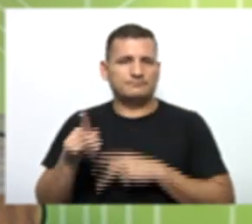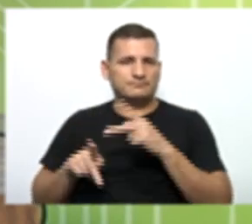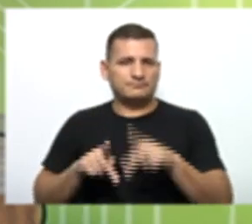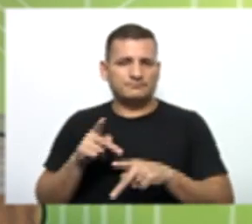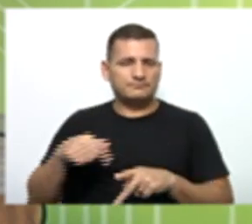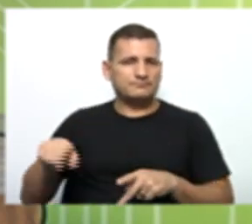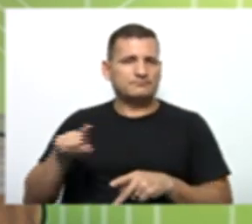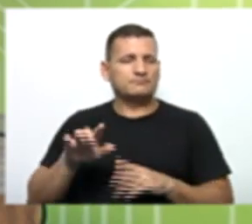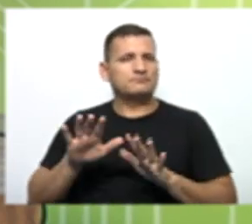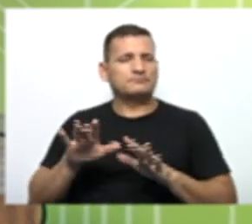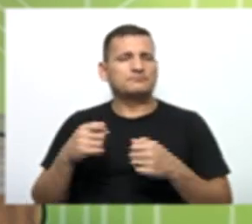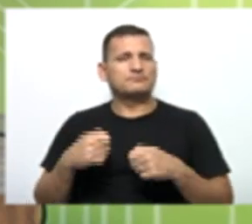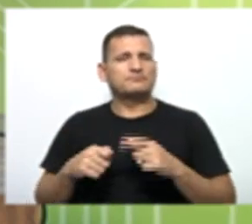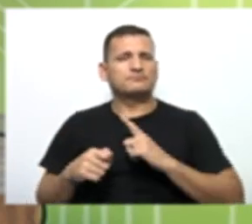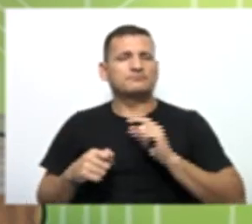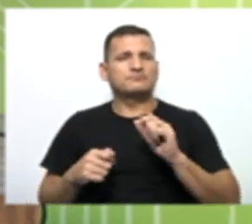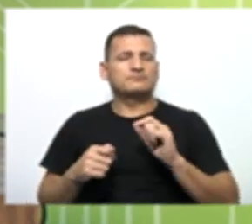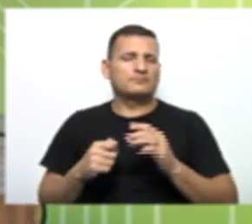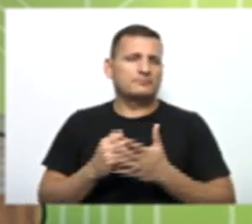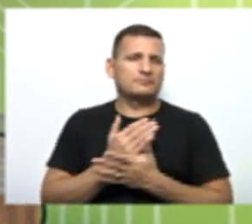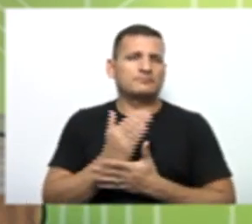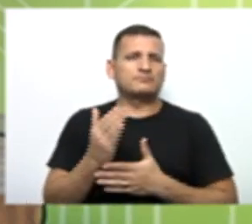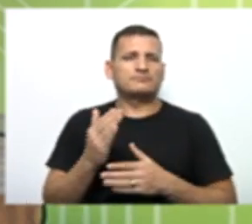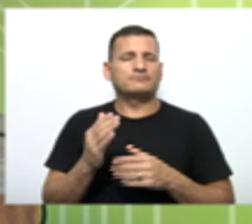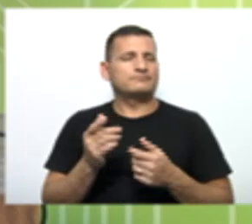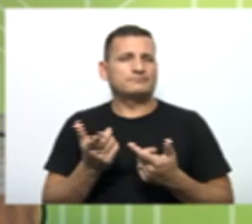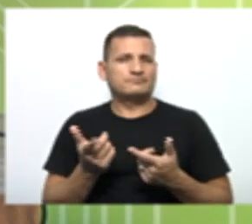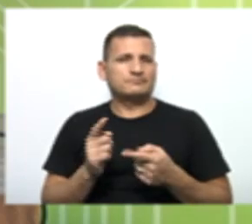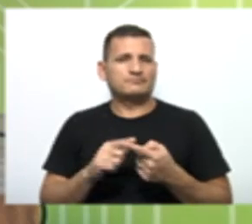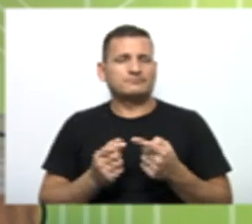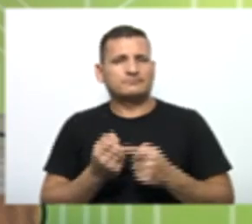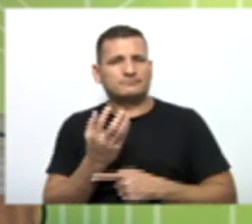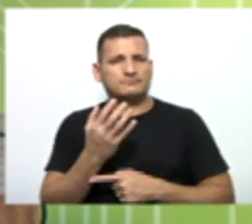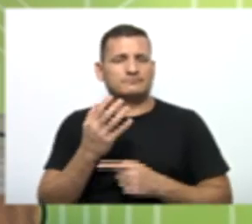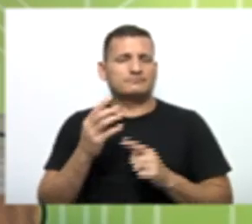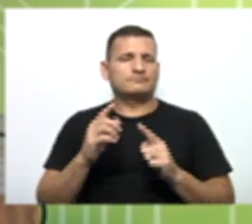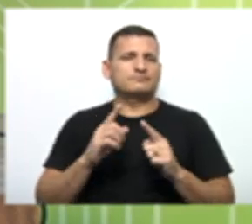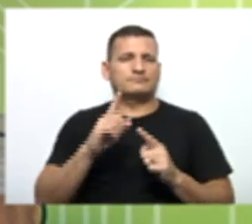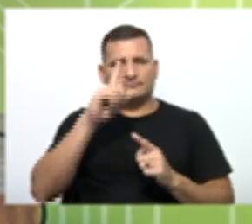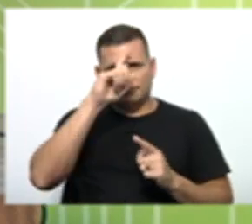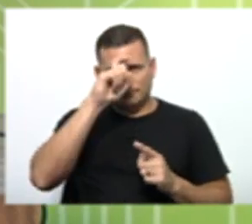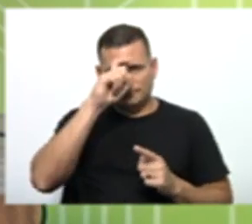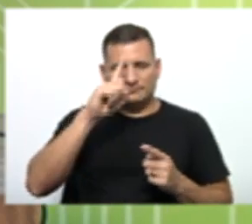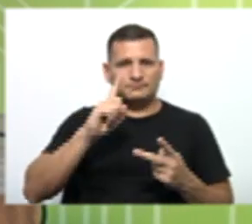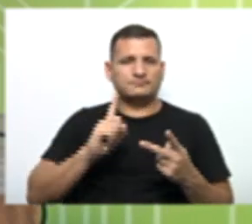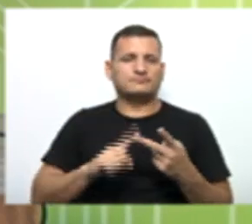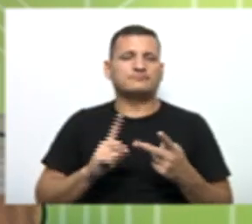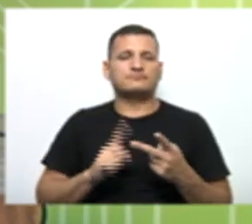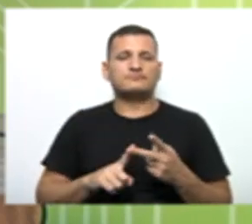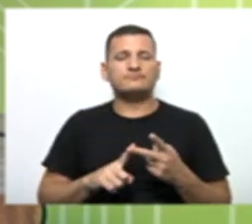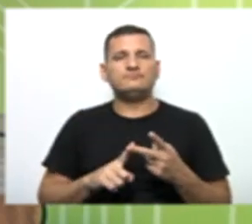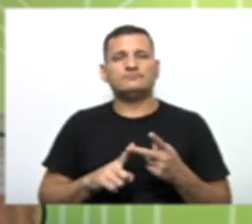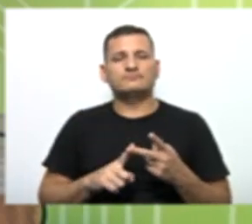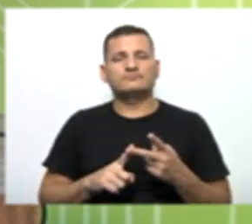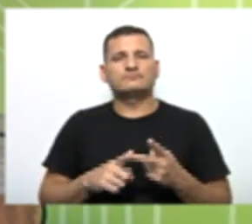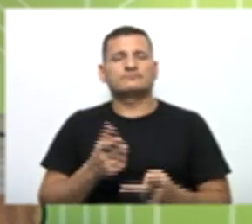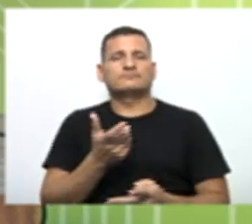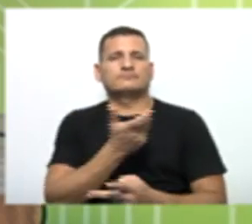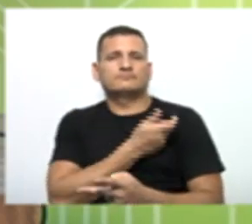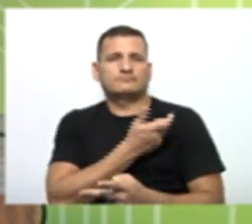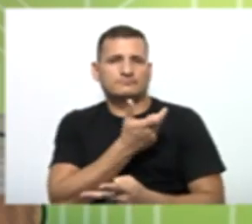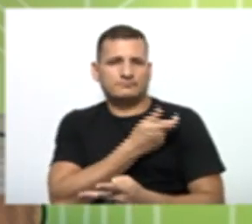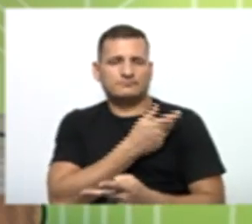ele precisa ter algumas ações. Precisa criar hospitais, precisa promover ações de